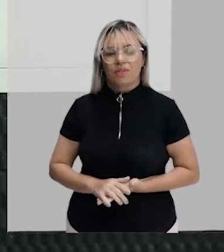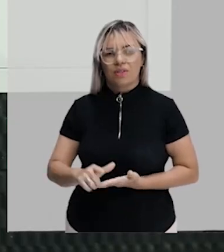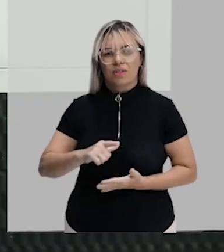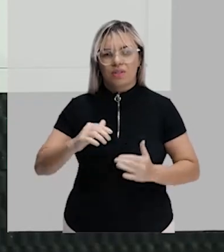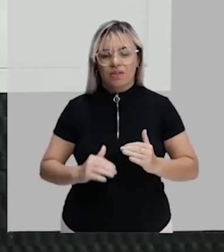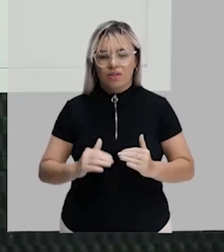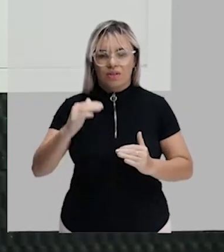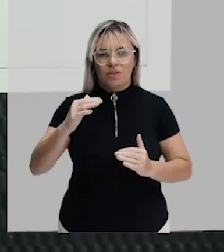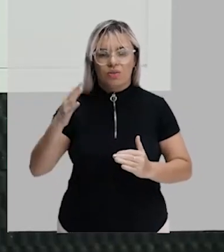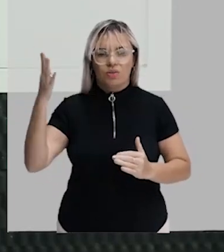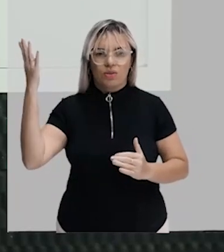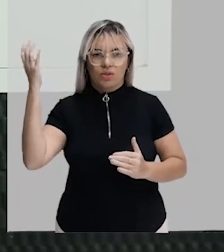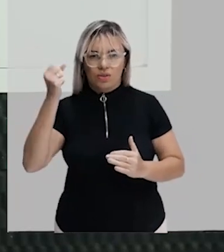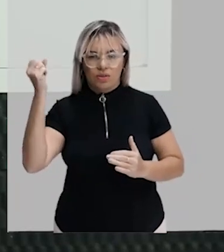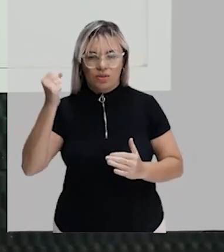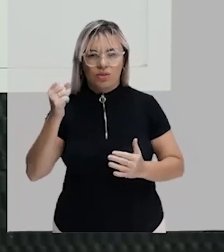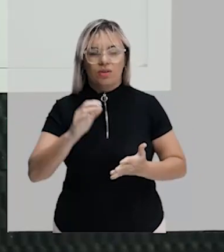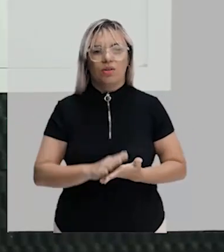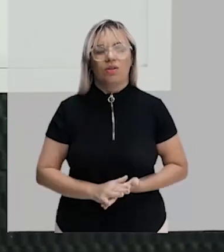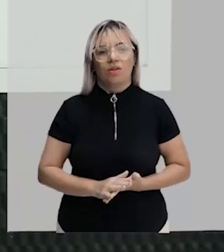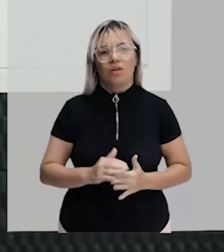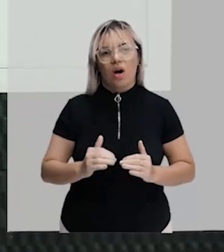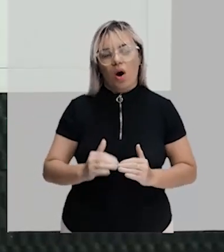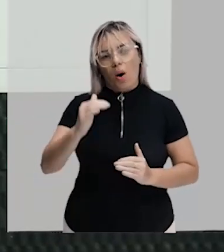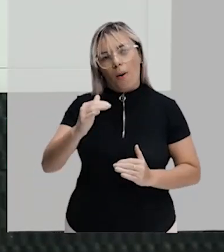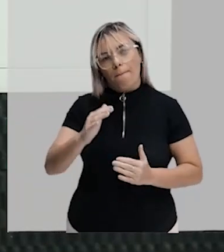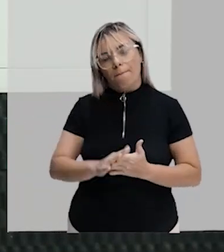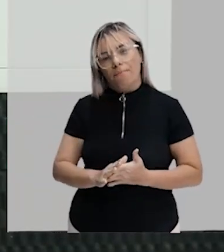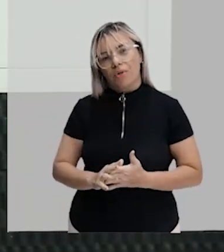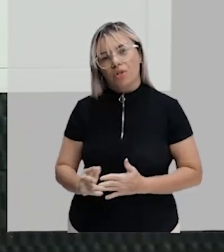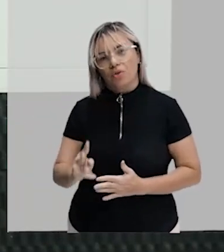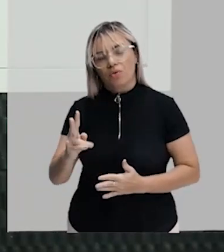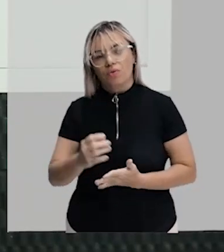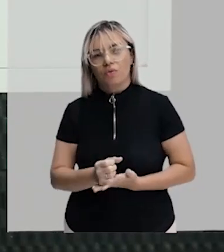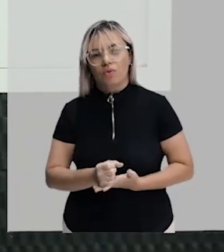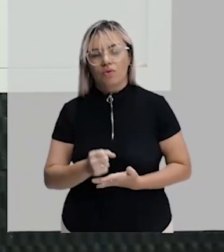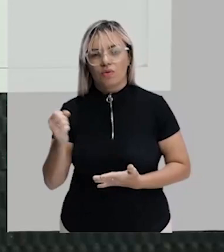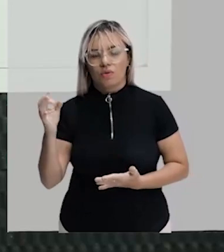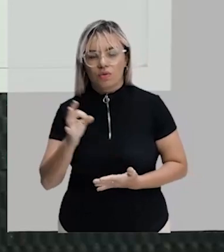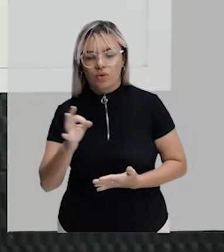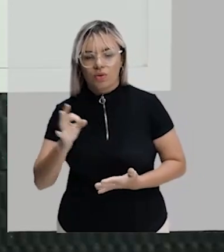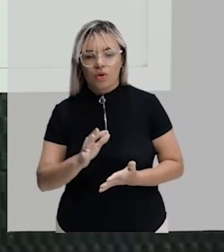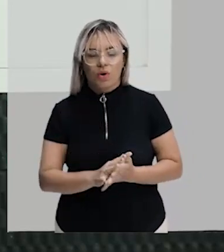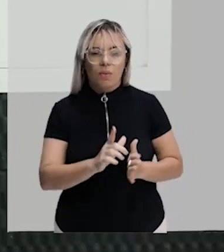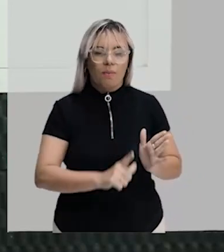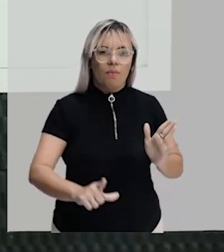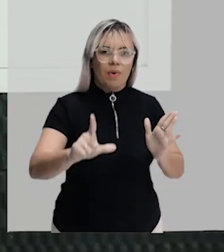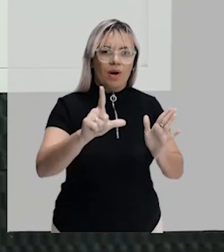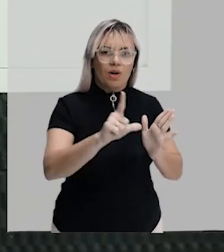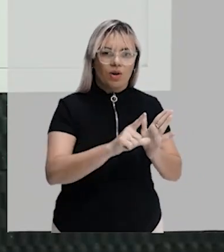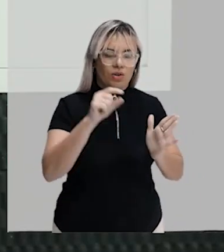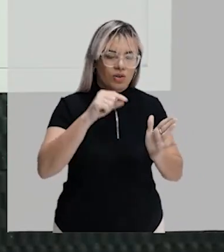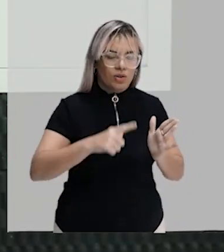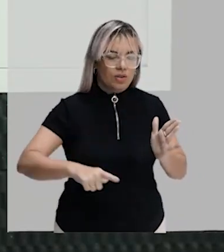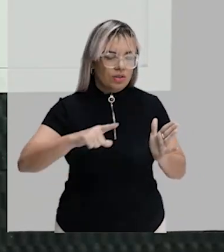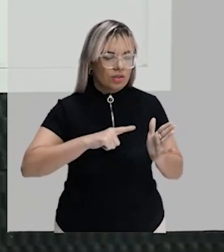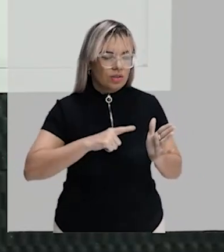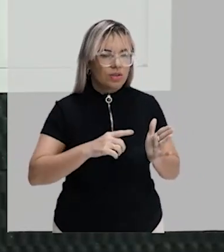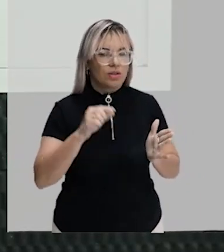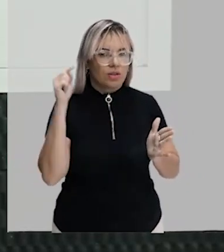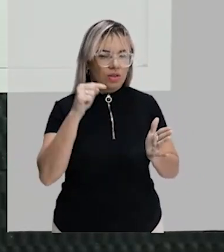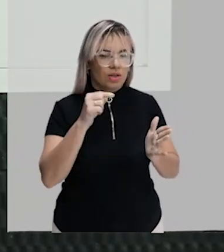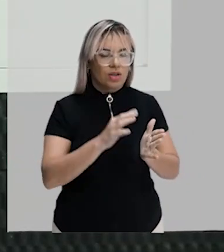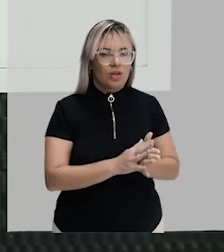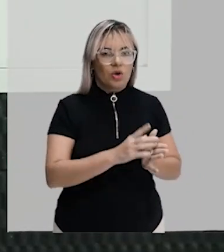do leite, houve aumento do tomate. Uma loja está tendo desconto, está tendo uma promoção. Tá? Então